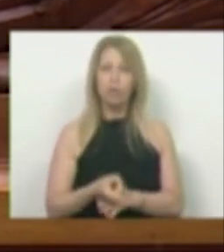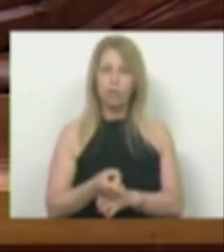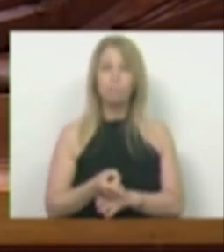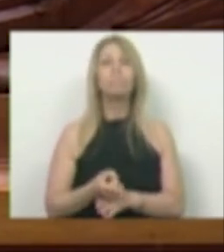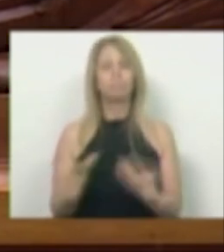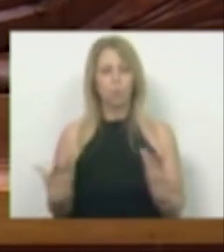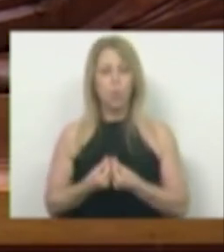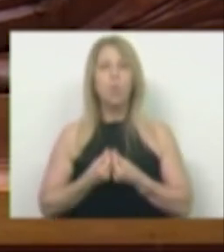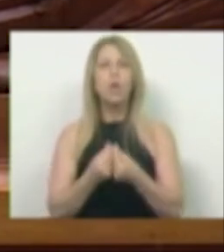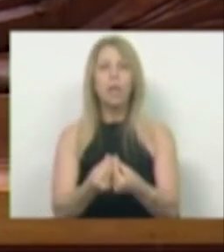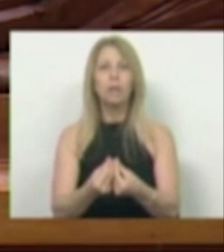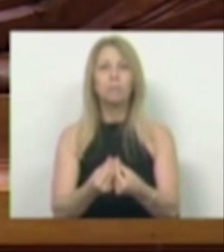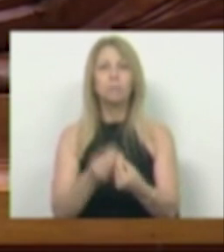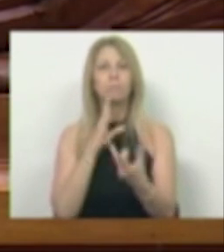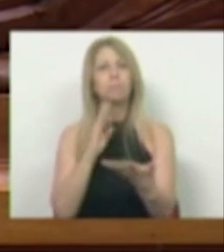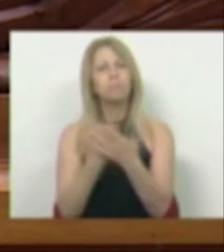mobilizar as energias do país.